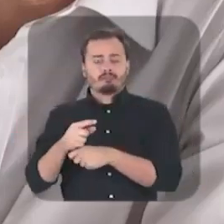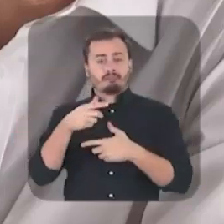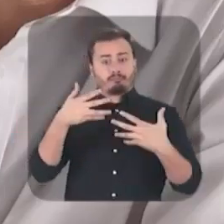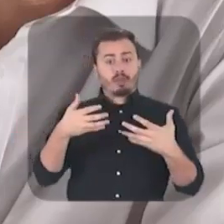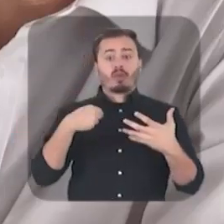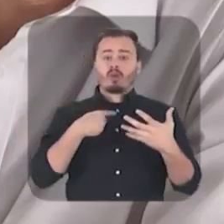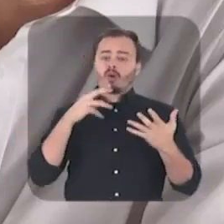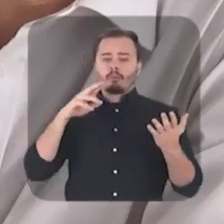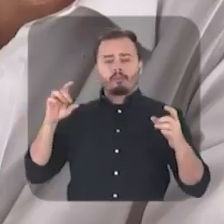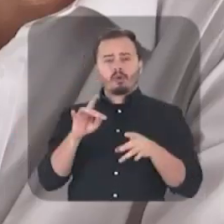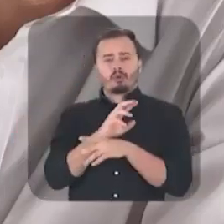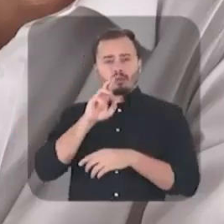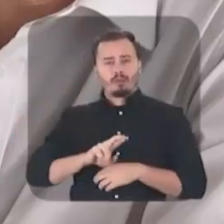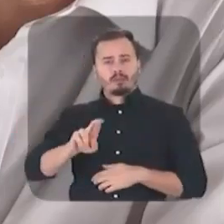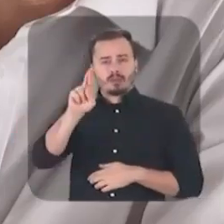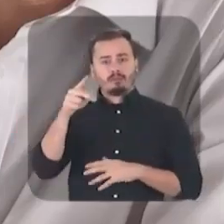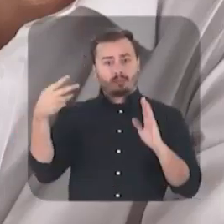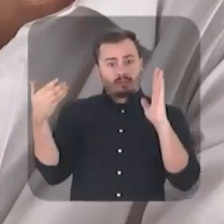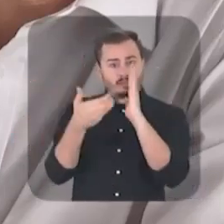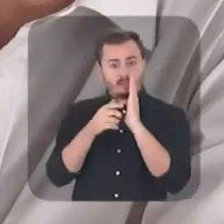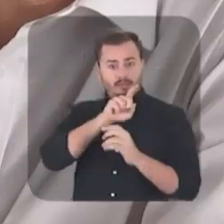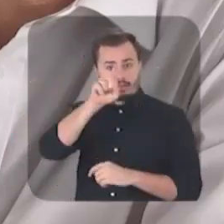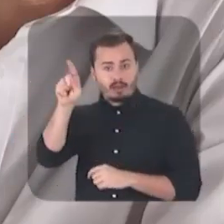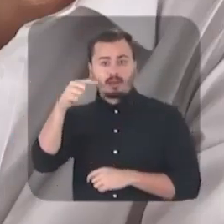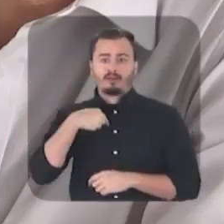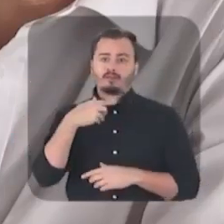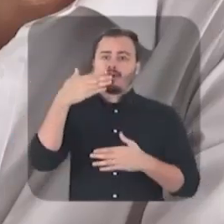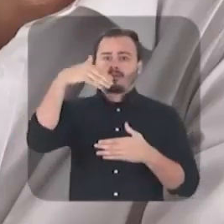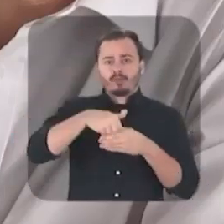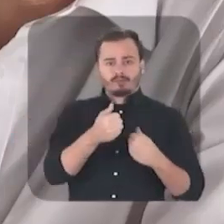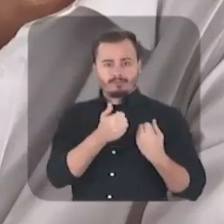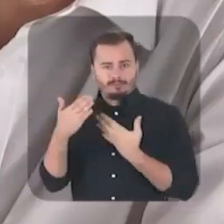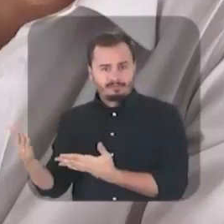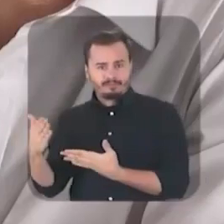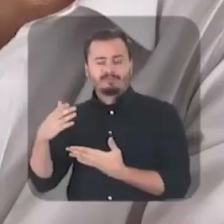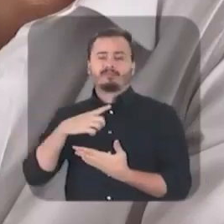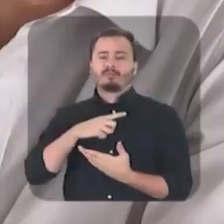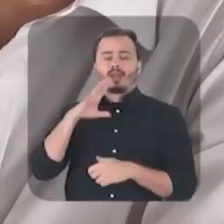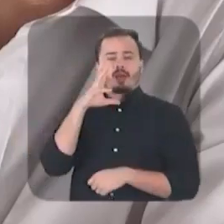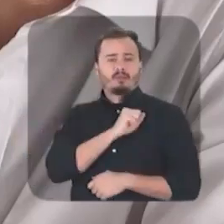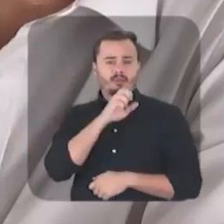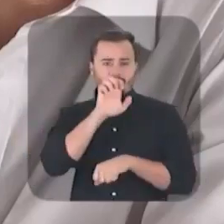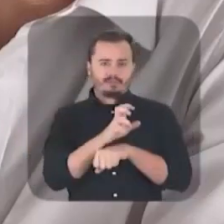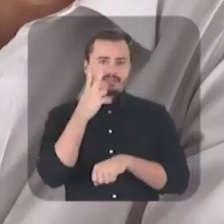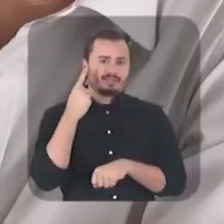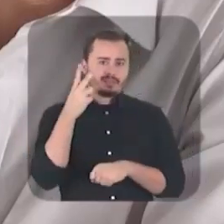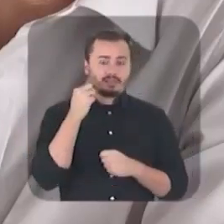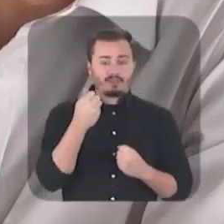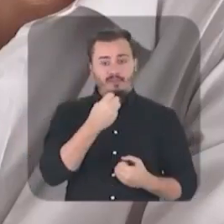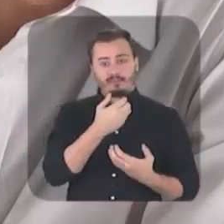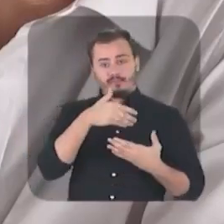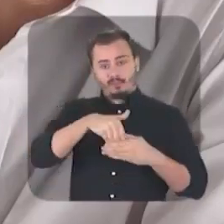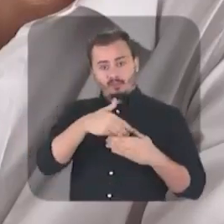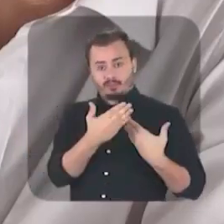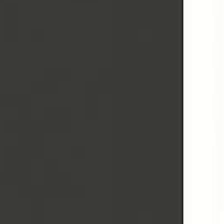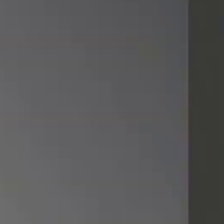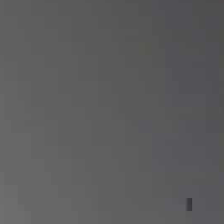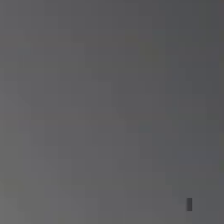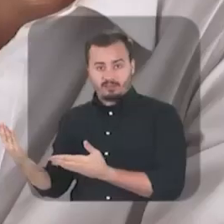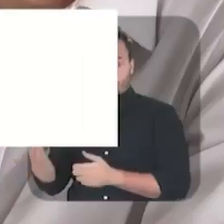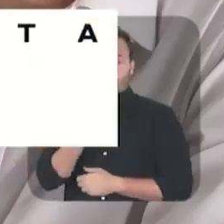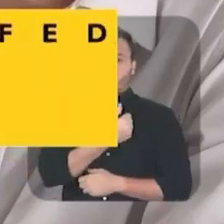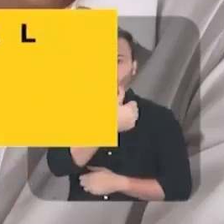Conto com o seu voto. Por amor ao Ceará, Poliana Macedo, 1113, sua deputada federal. Vou com Camilo e